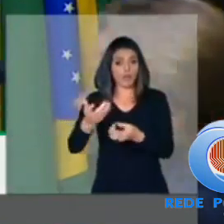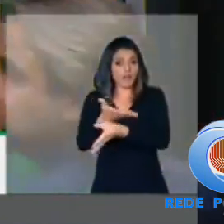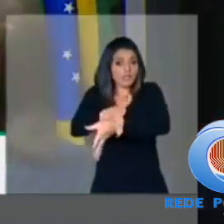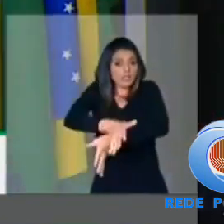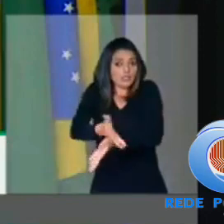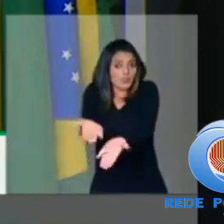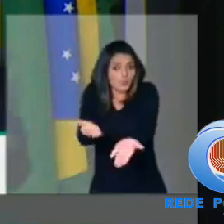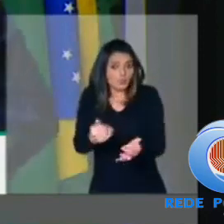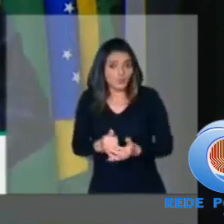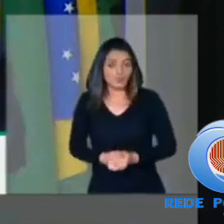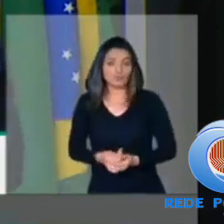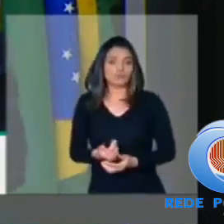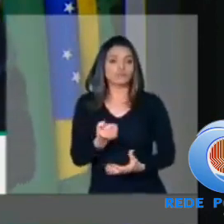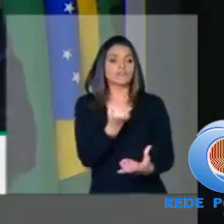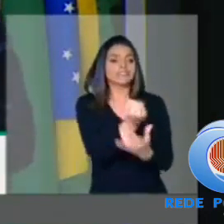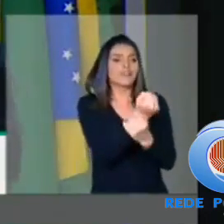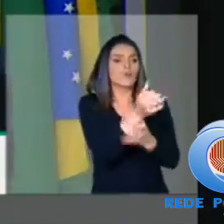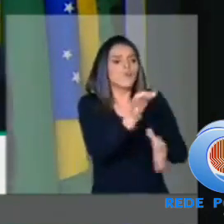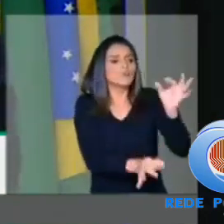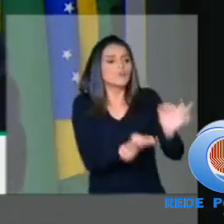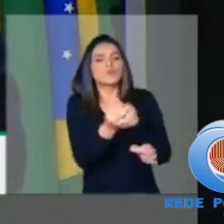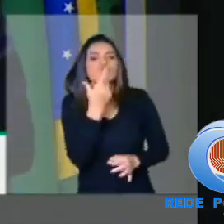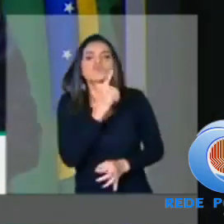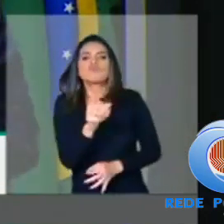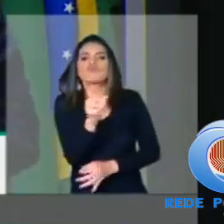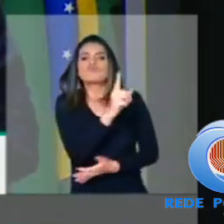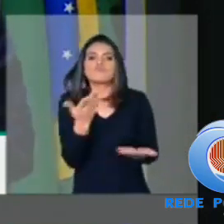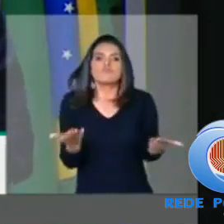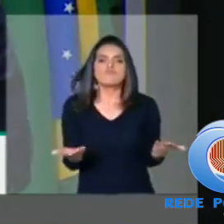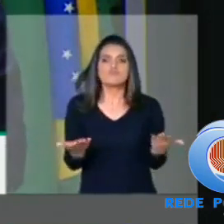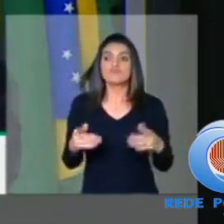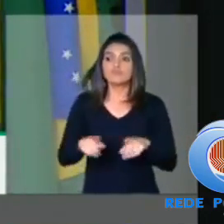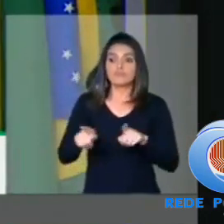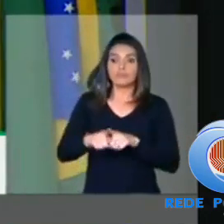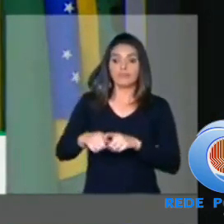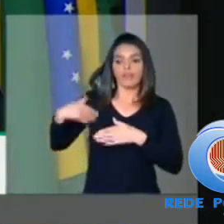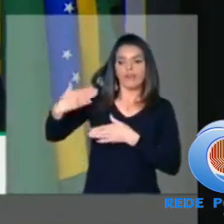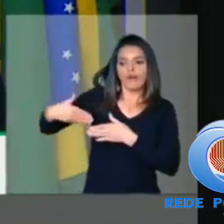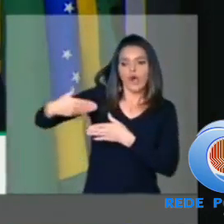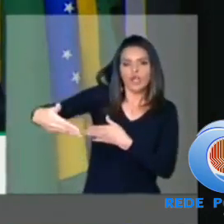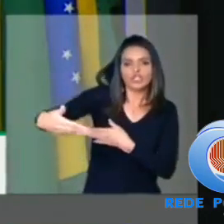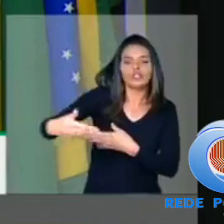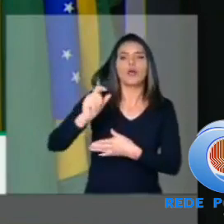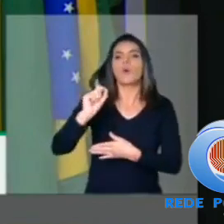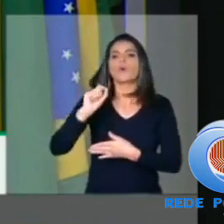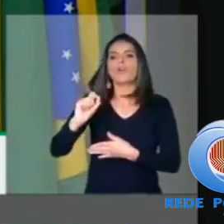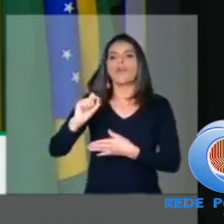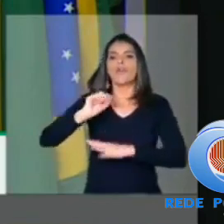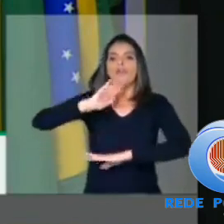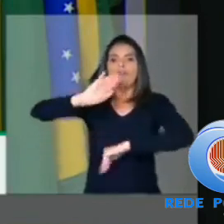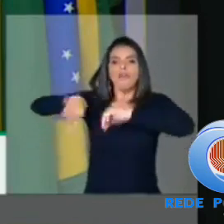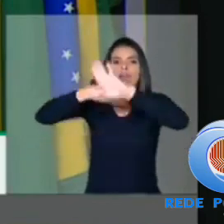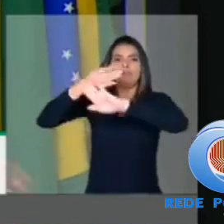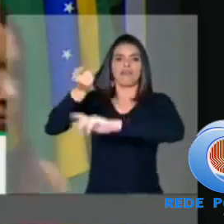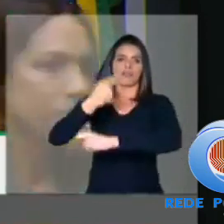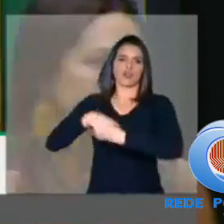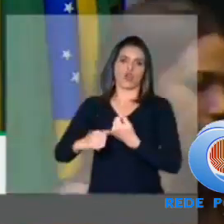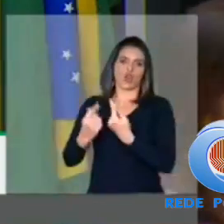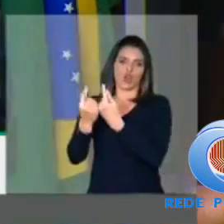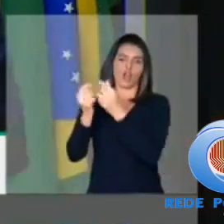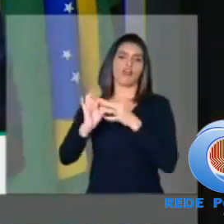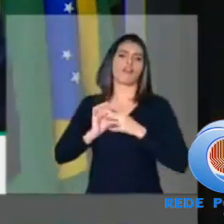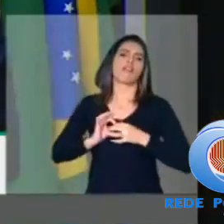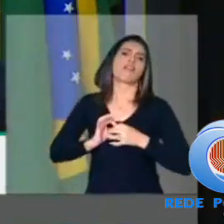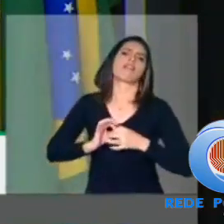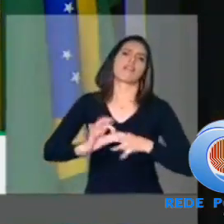jurídica, nós não conseguimos estabelecer uma rotina que mire o crescimento econômico com a liberação